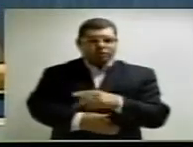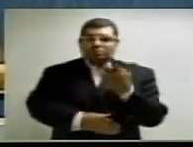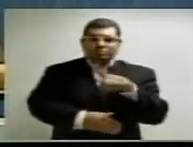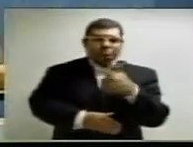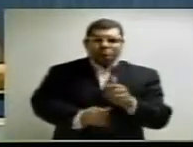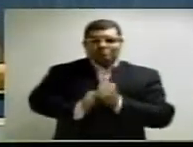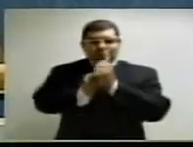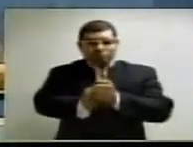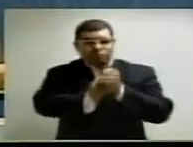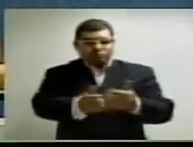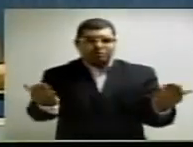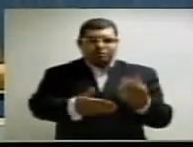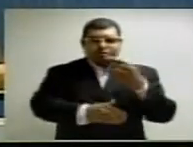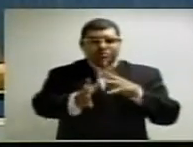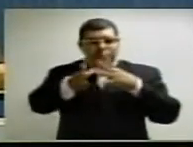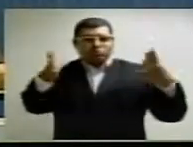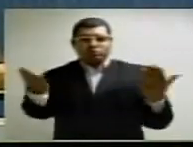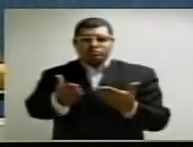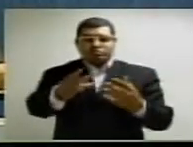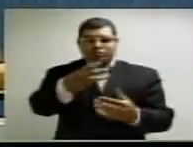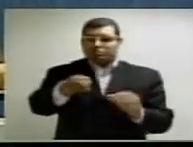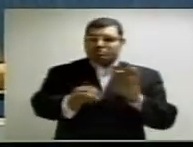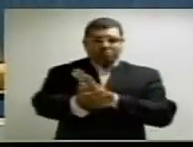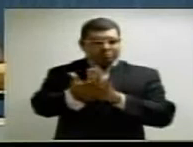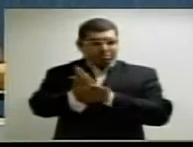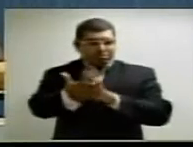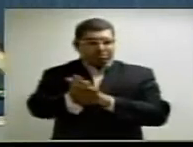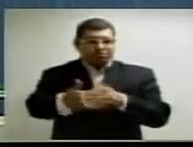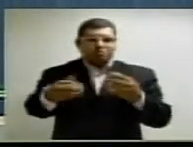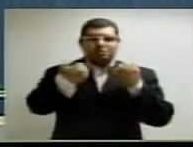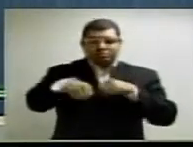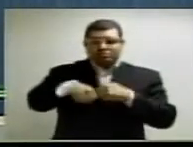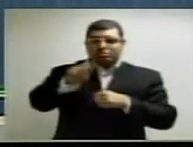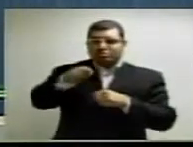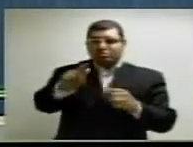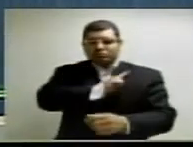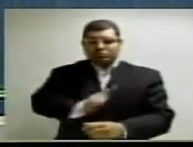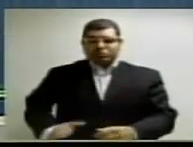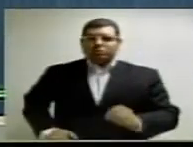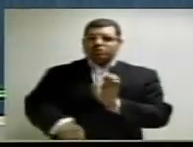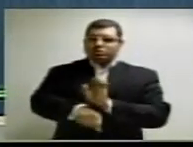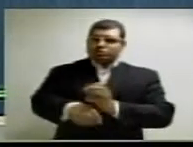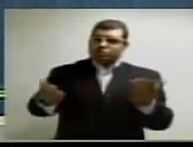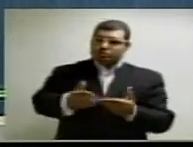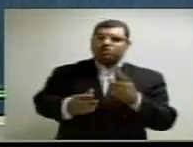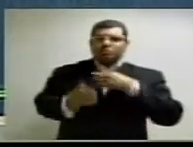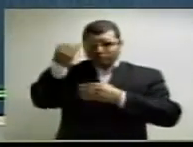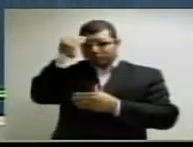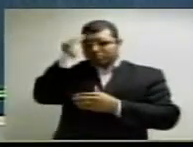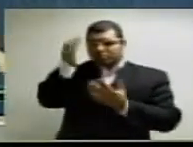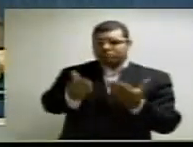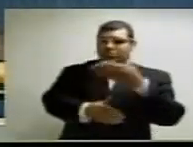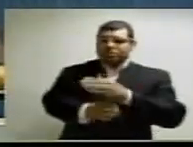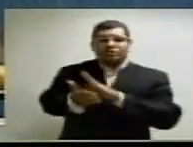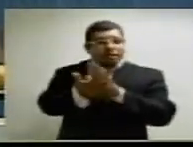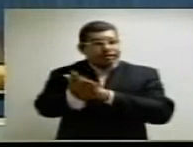não acompanhou esse crescimento de 300%. É preciso que o governo do Estado entenda que